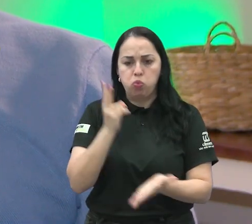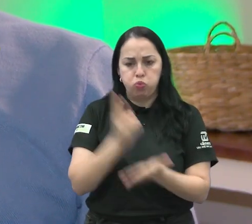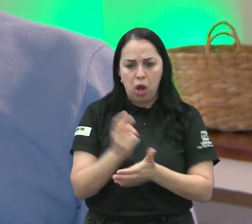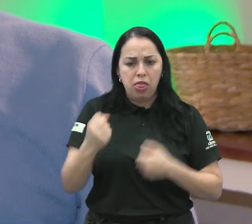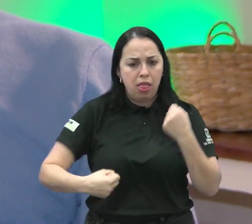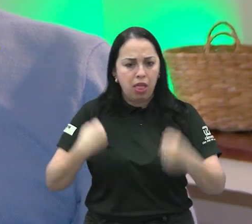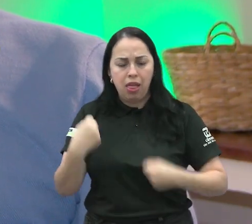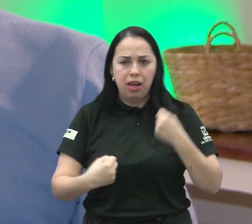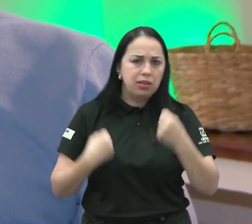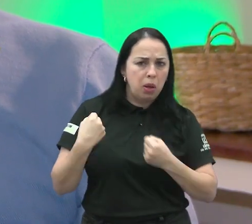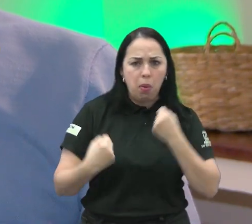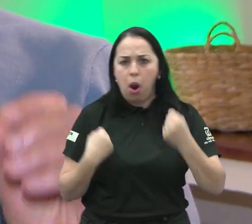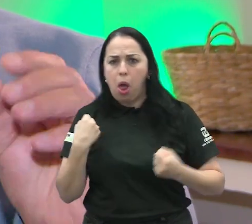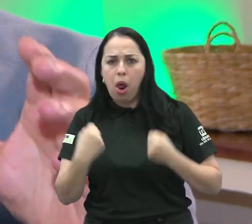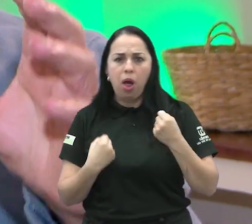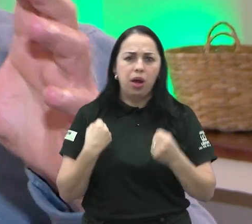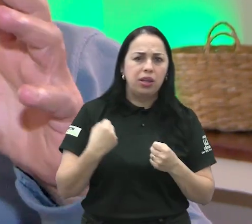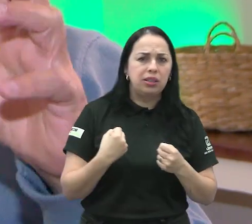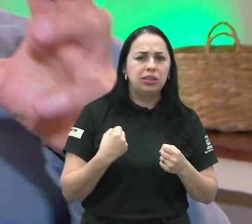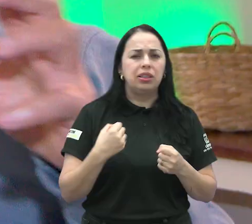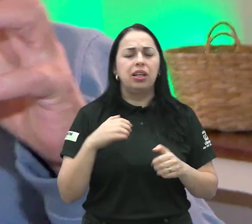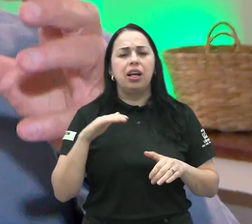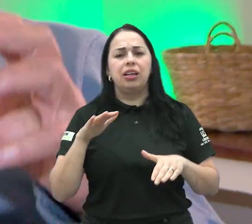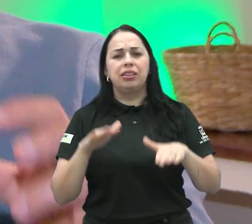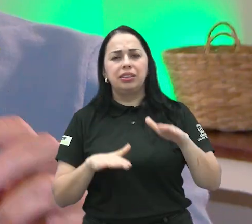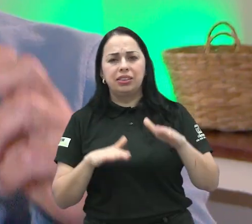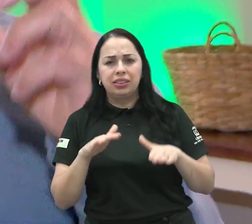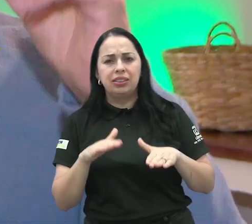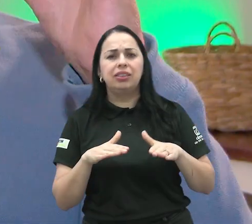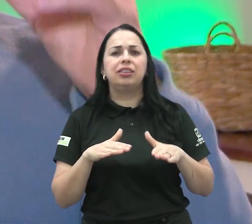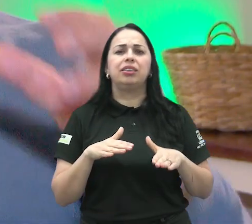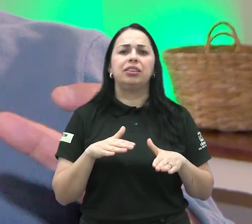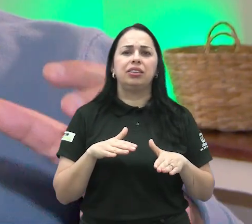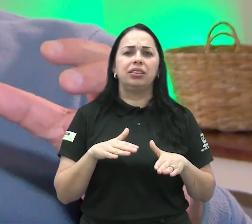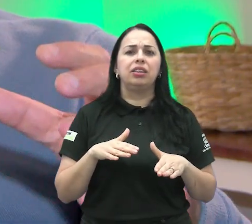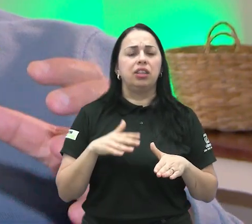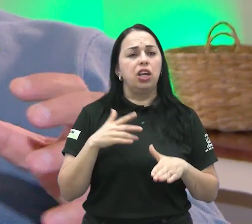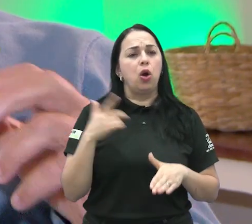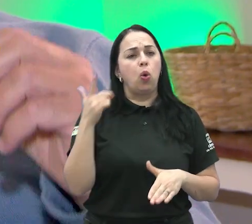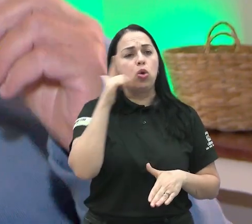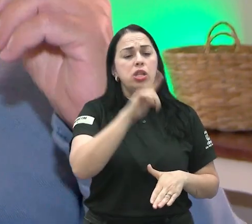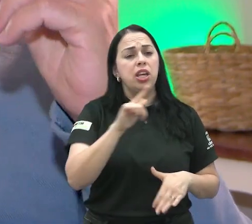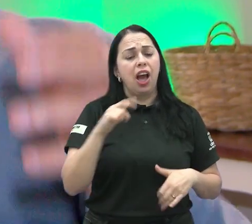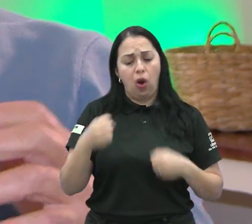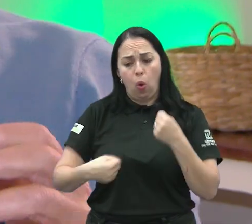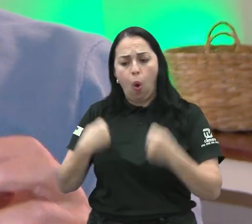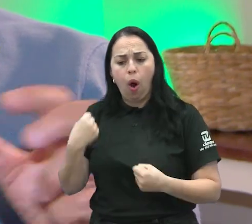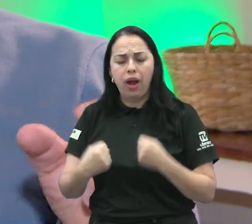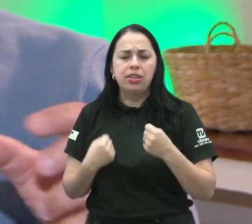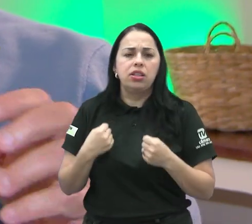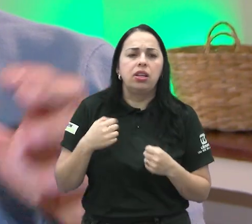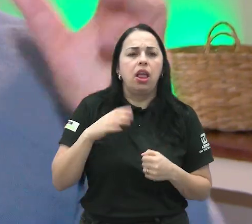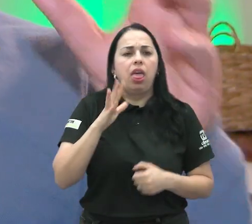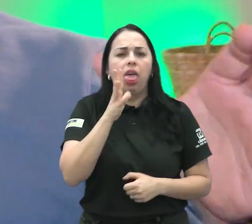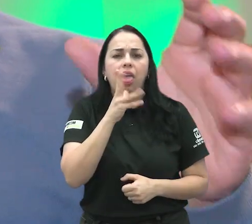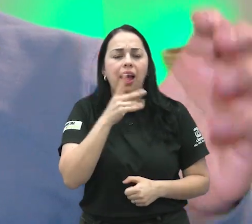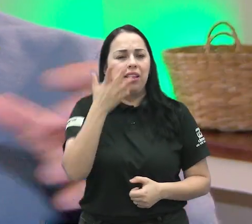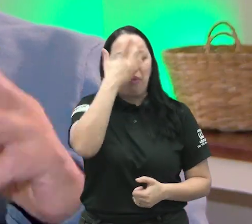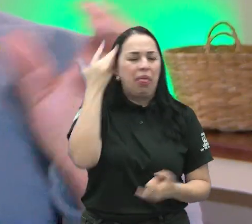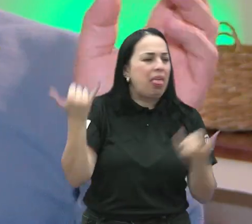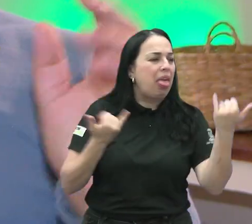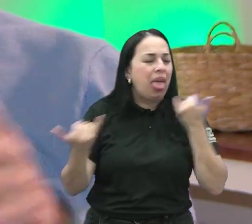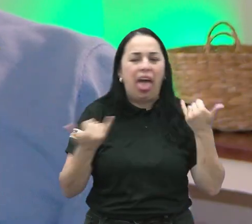de correr. Então, assim, nos últimos dias do ciclo, eu tinha condições de correr, eu